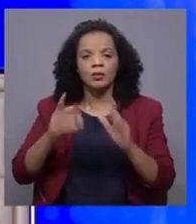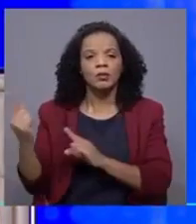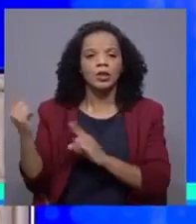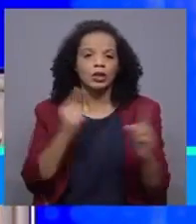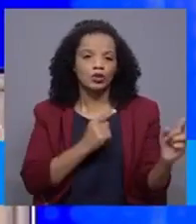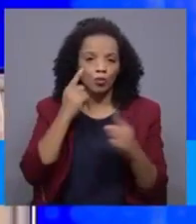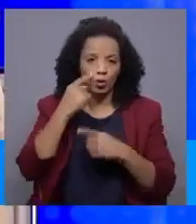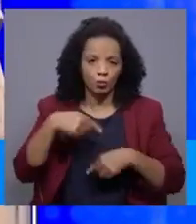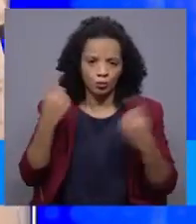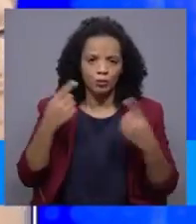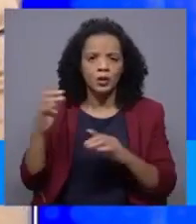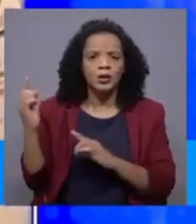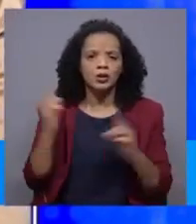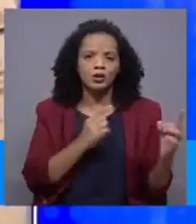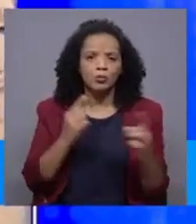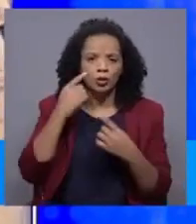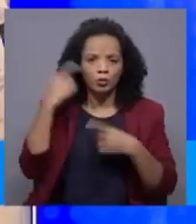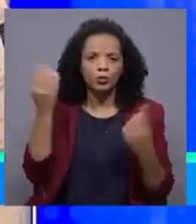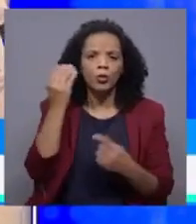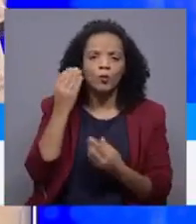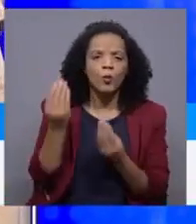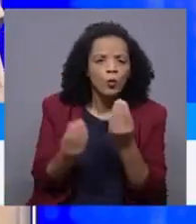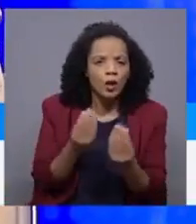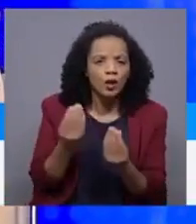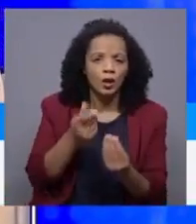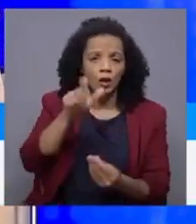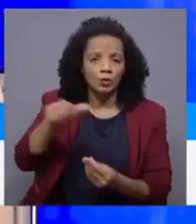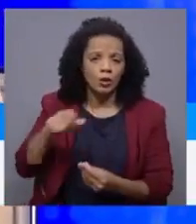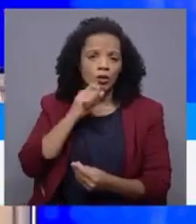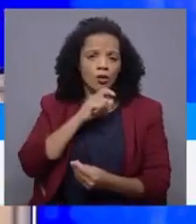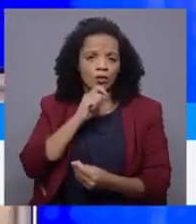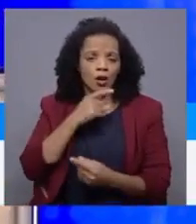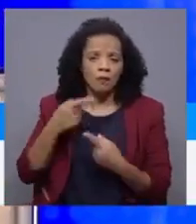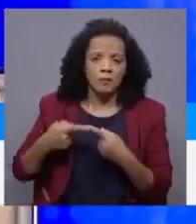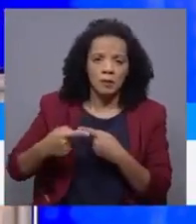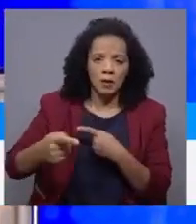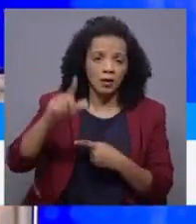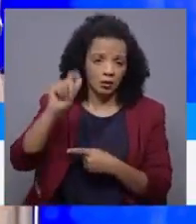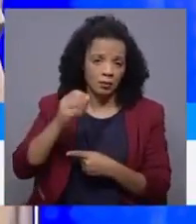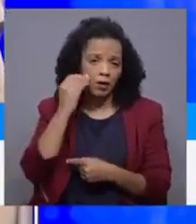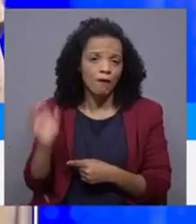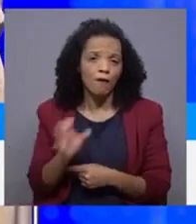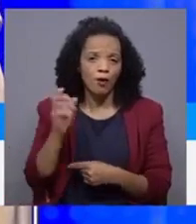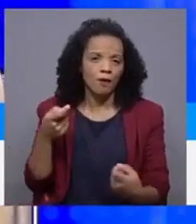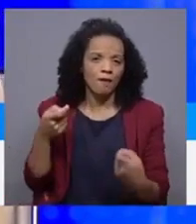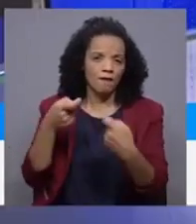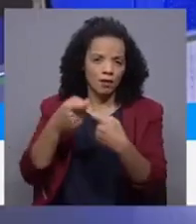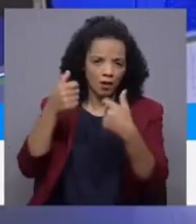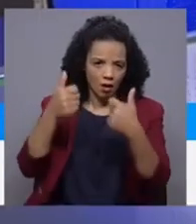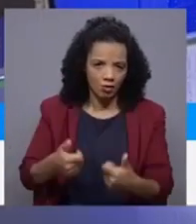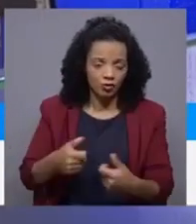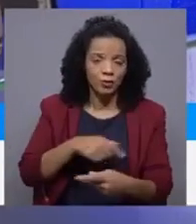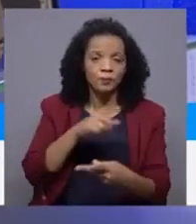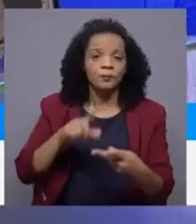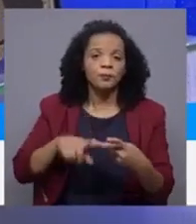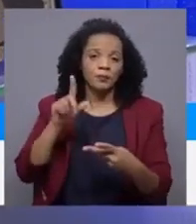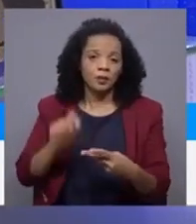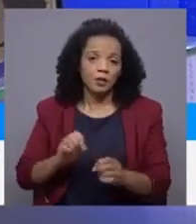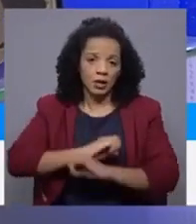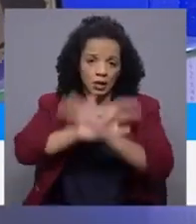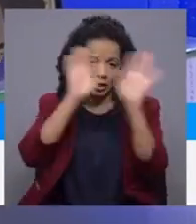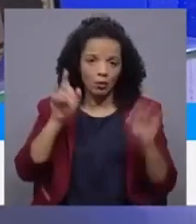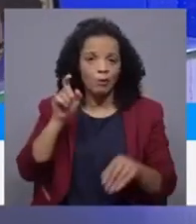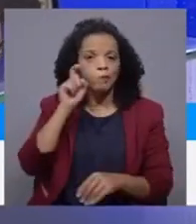públicos, mas transportes públicos de qualidade em que as pessoas possam andar no seu dia-a-dia e de forma mais eficaz, bem como,